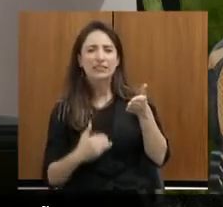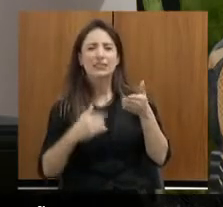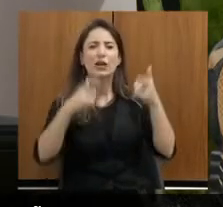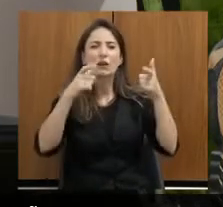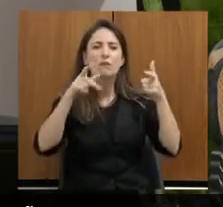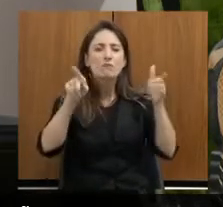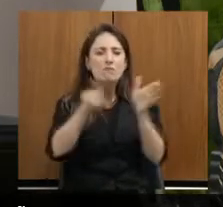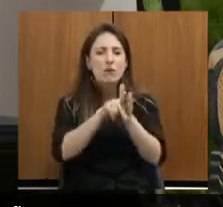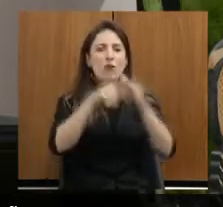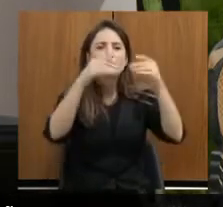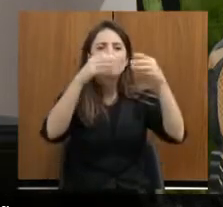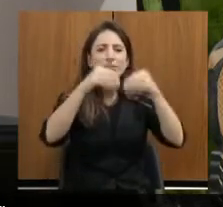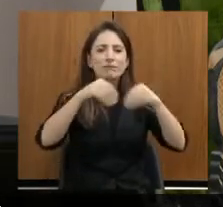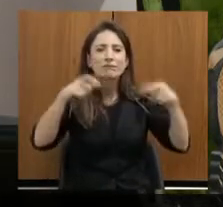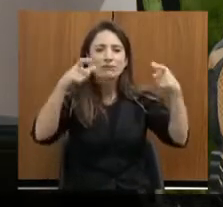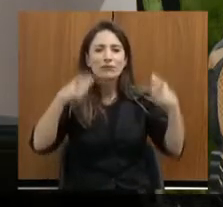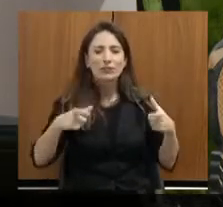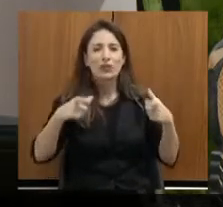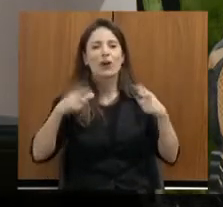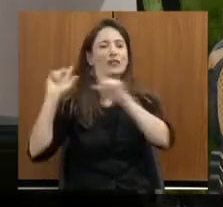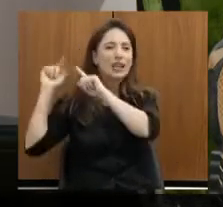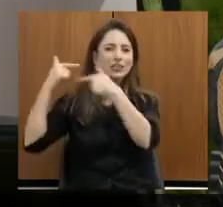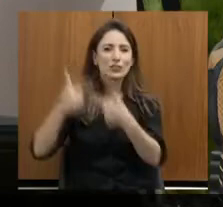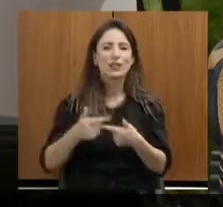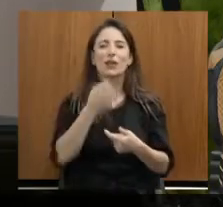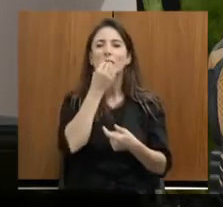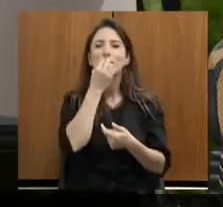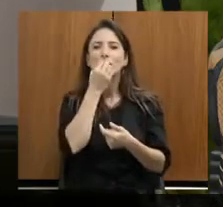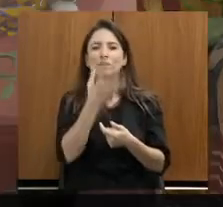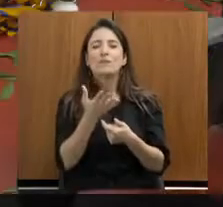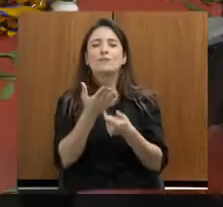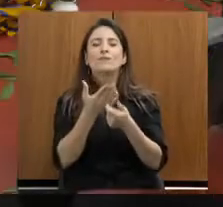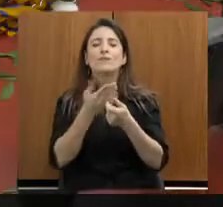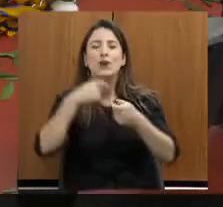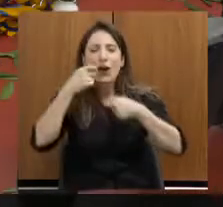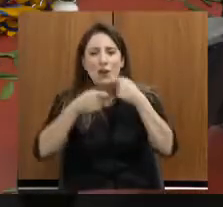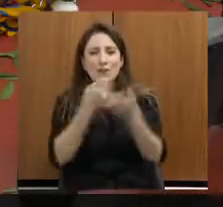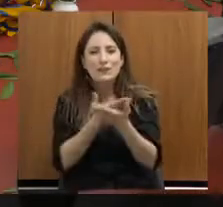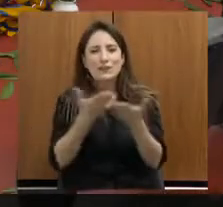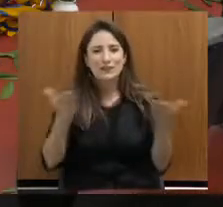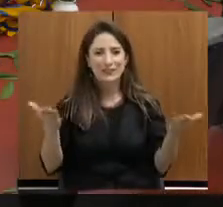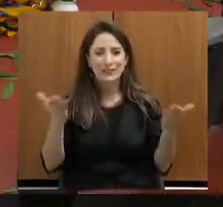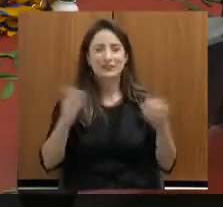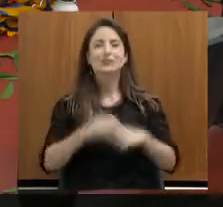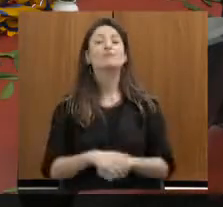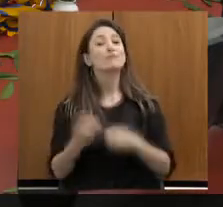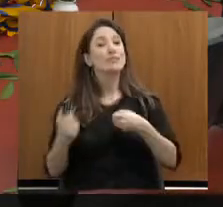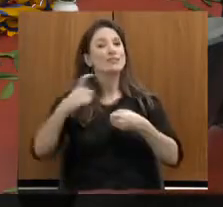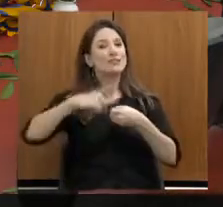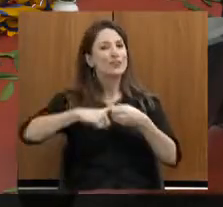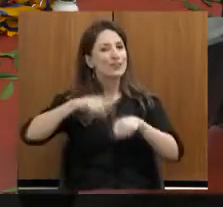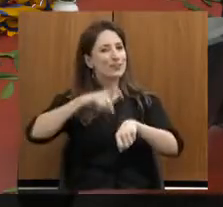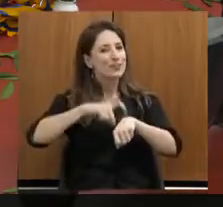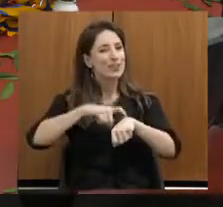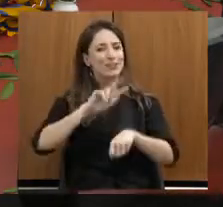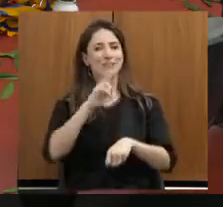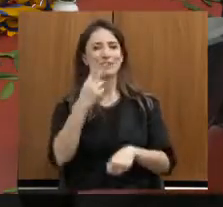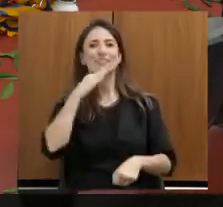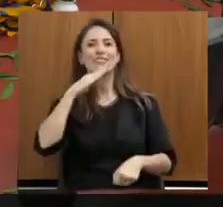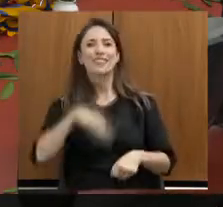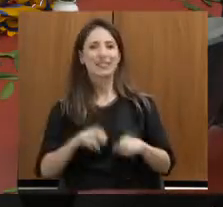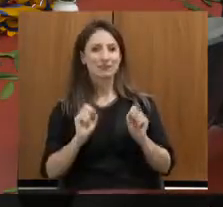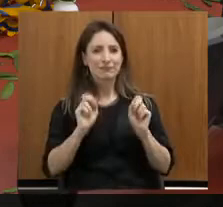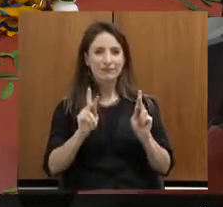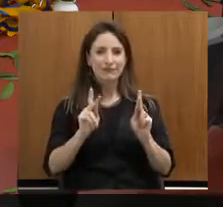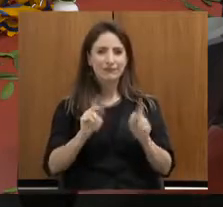até já fez o almoço a todos 14 horas voltamos em